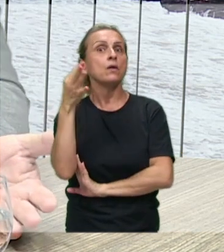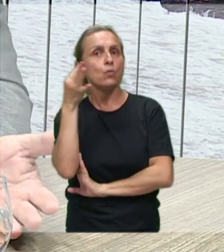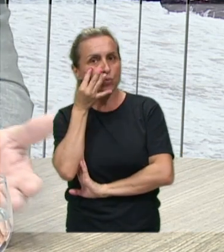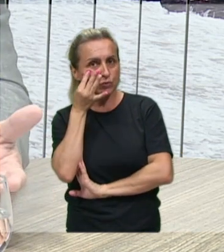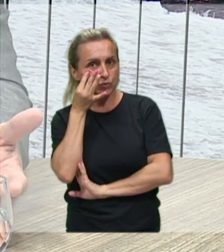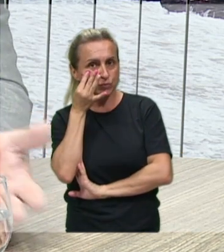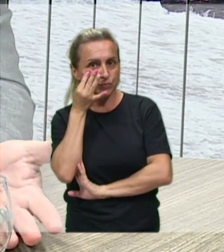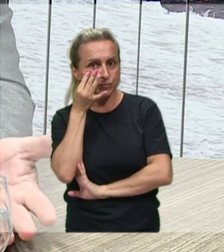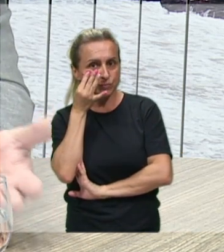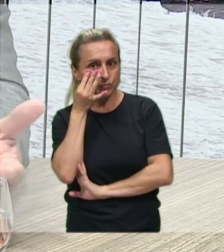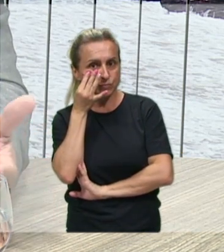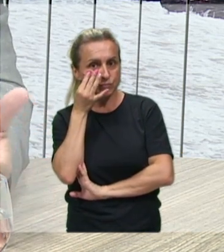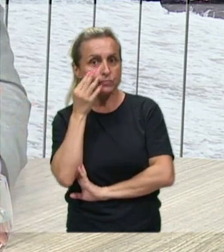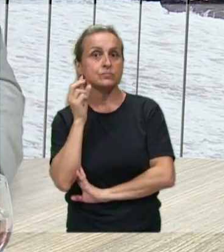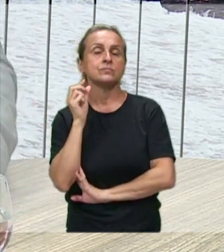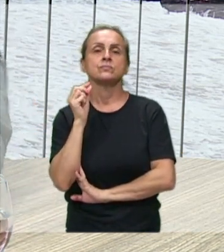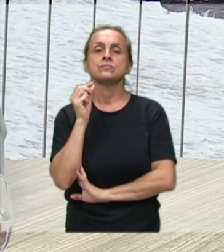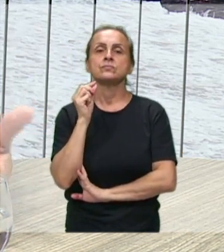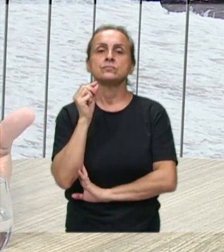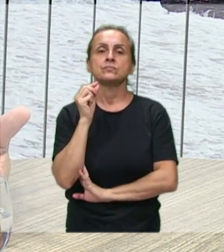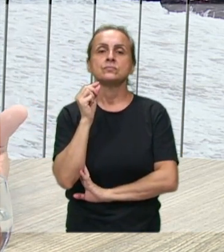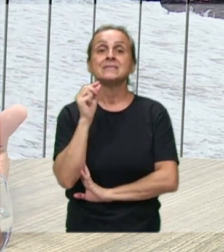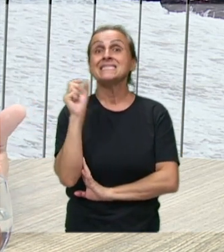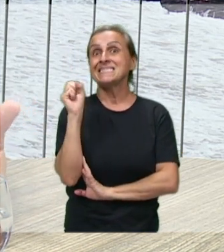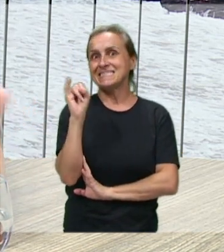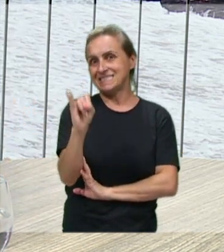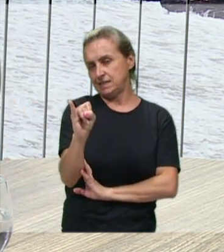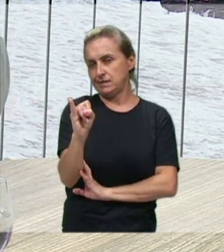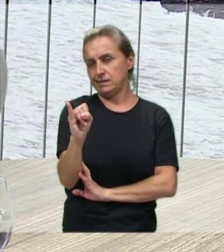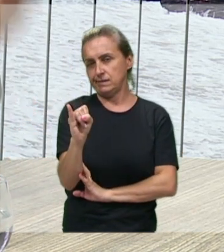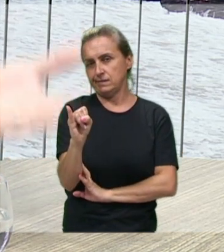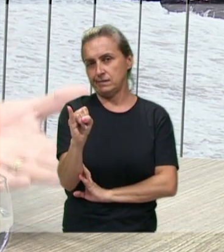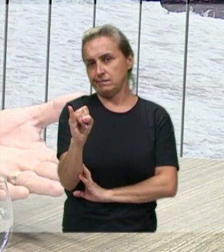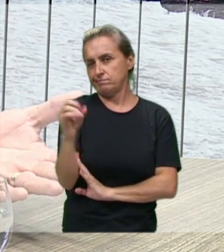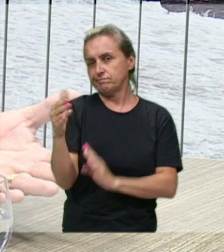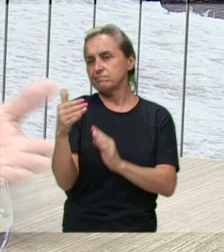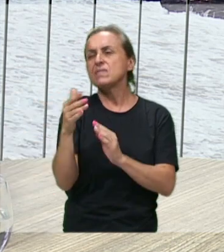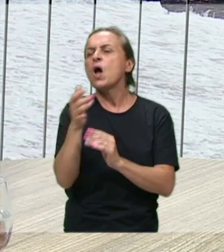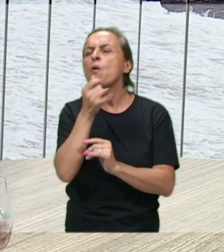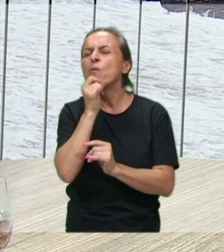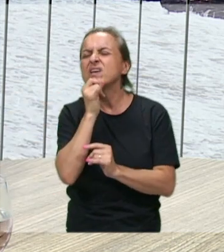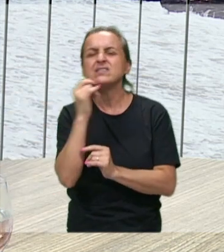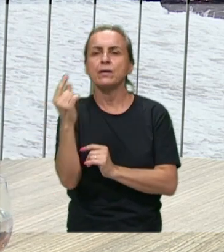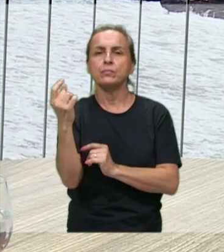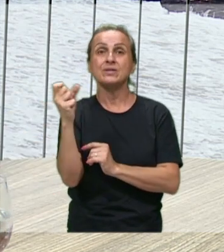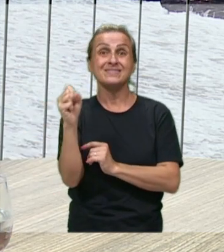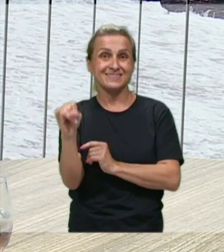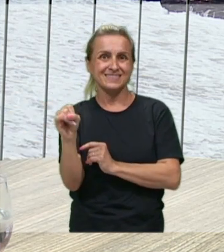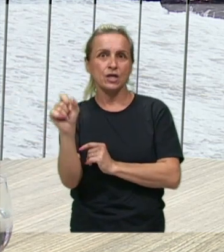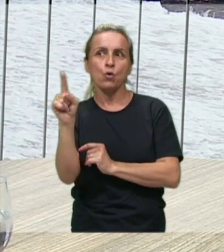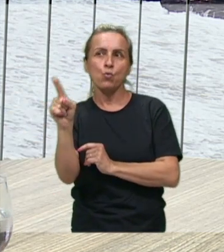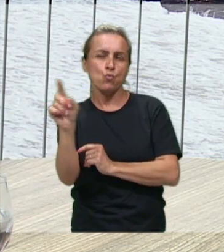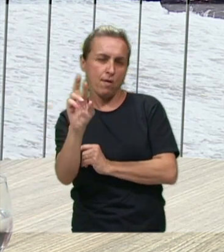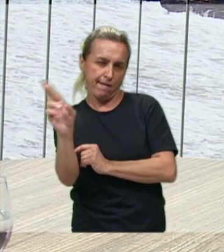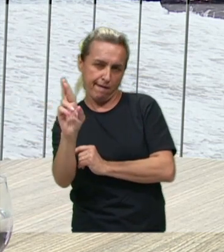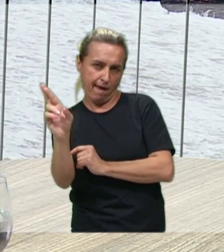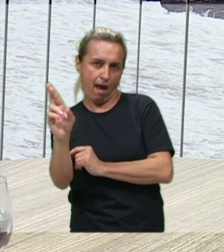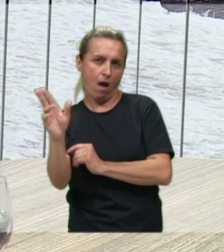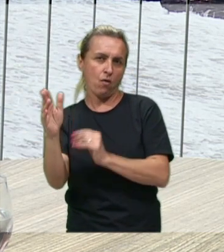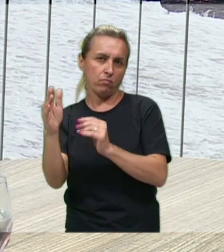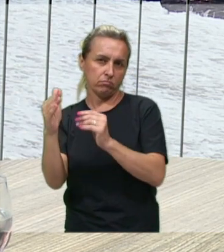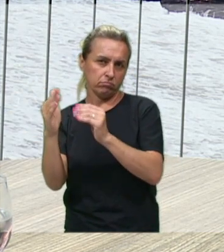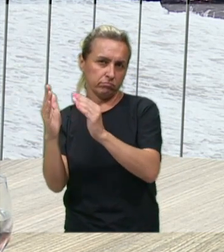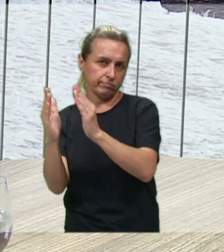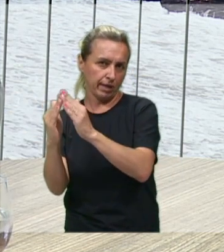de casa, se é R$1, se for fora de casa, R$2. Estou dando um exemplo hipotético. Automaticamente alguém tem que se